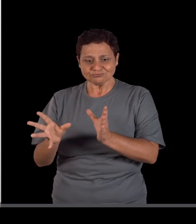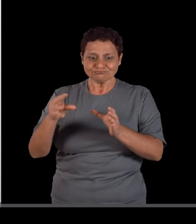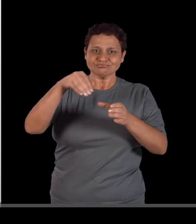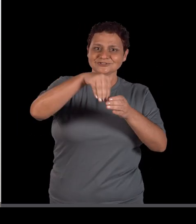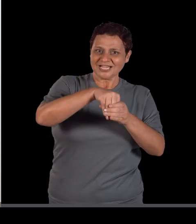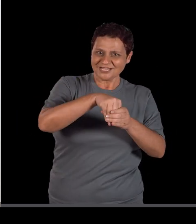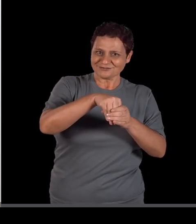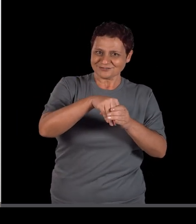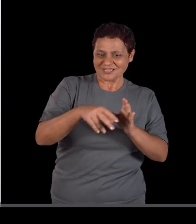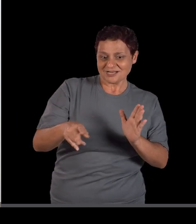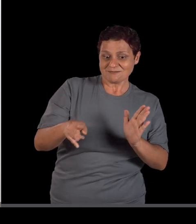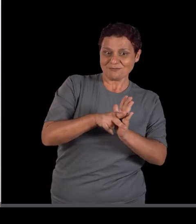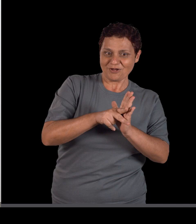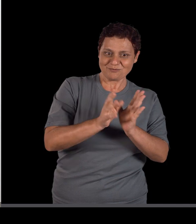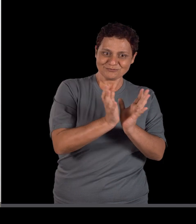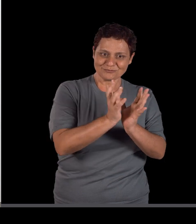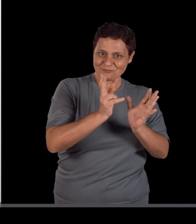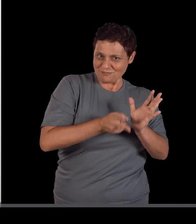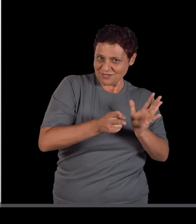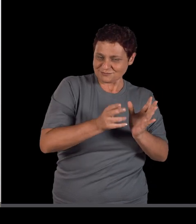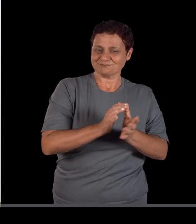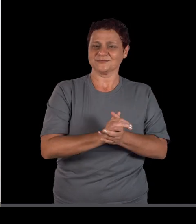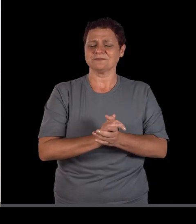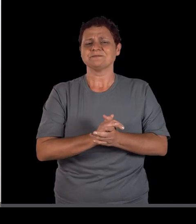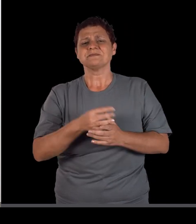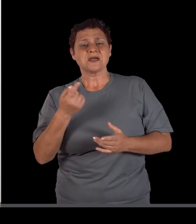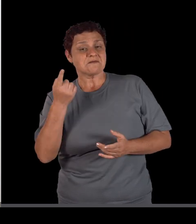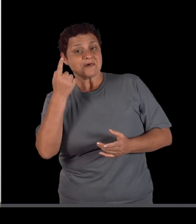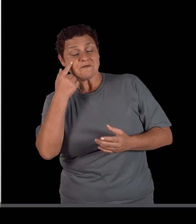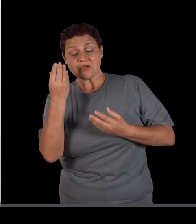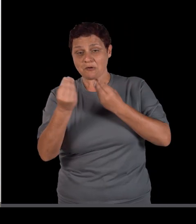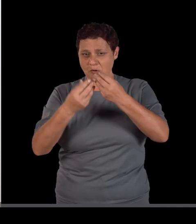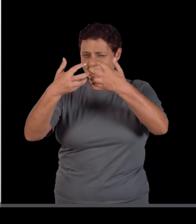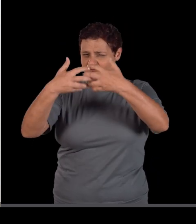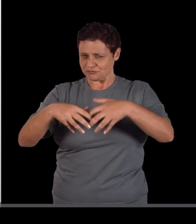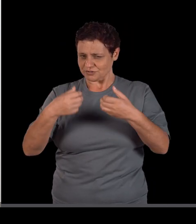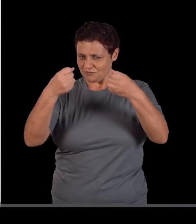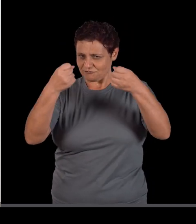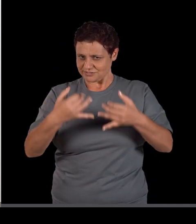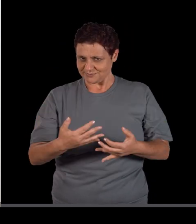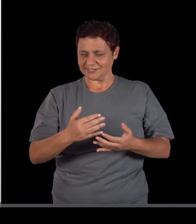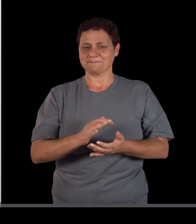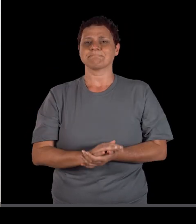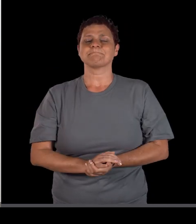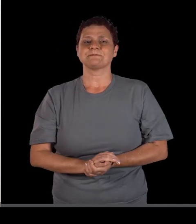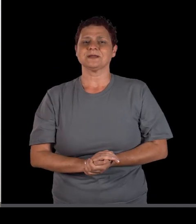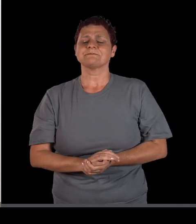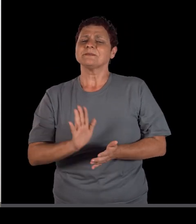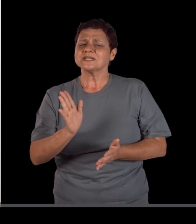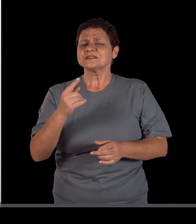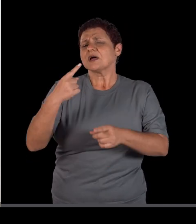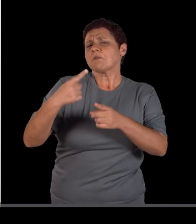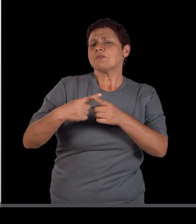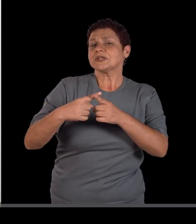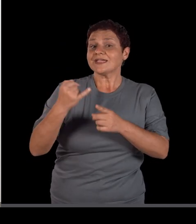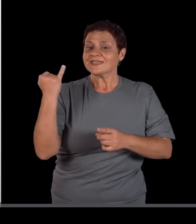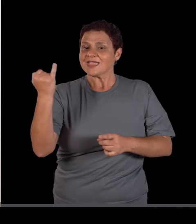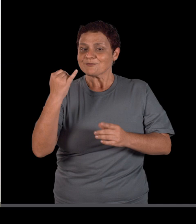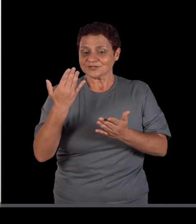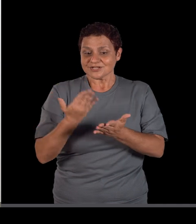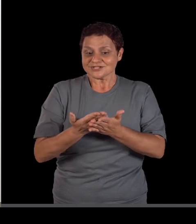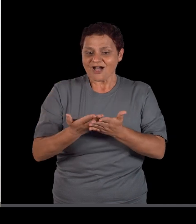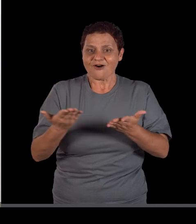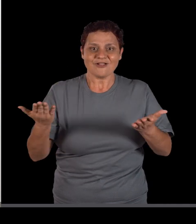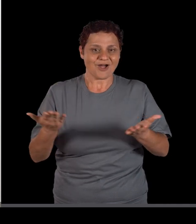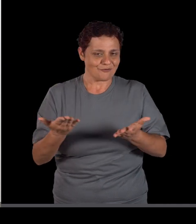pessoas, os pertencentes a esses grupos. Vamos ver como isso funciona. Bom, por que é importante esta aula